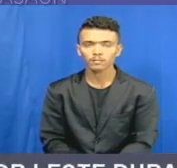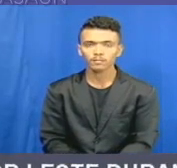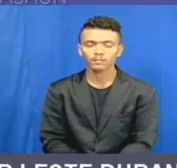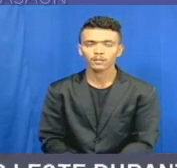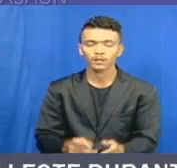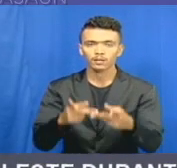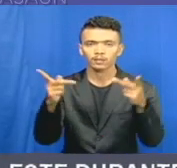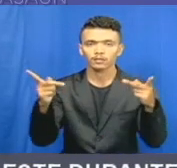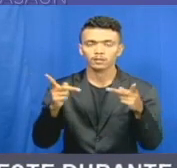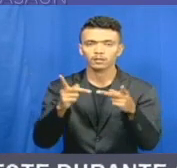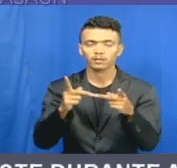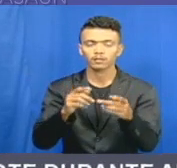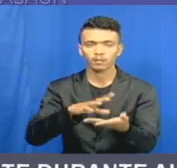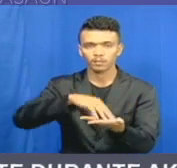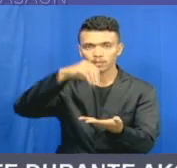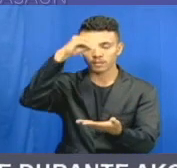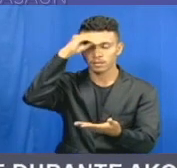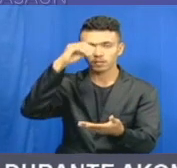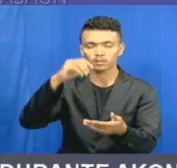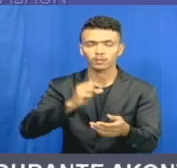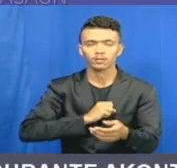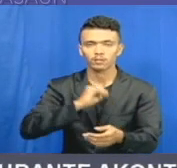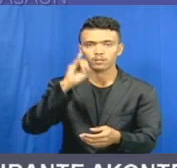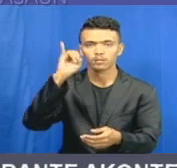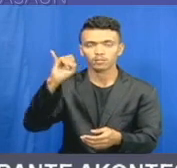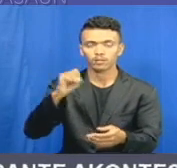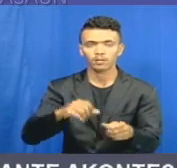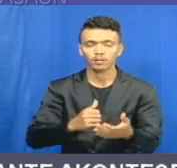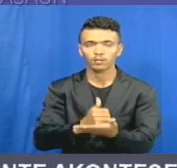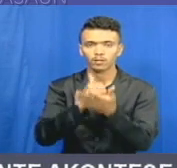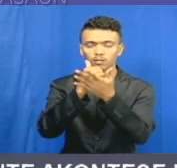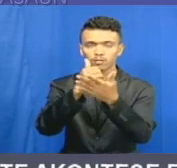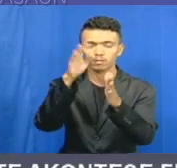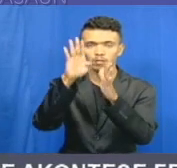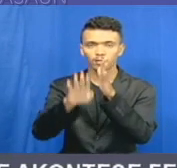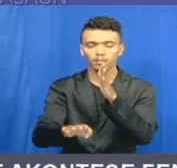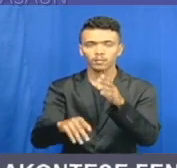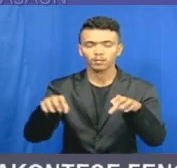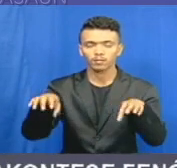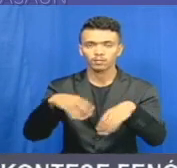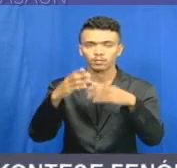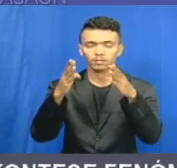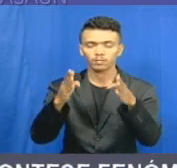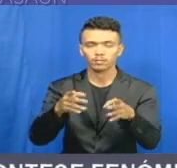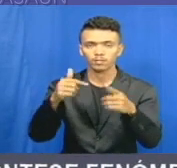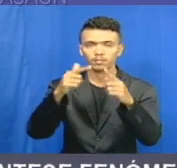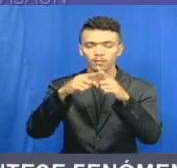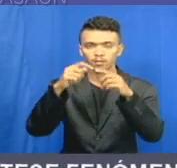Existência Centro Comunitário Aprendizagem Morinsuai, a tu contribuir para menos desemprego e